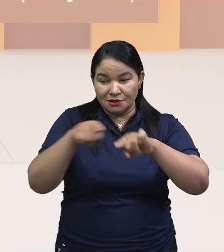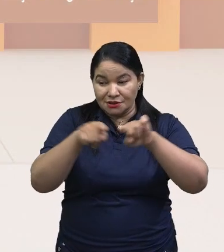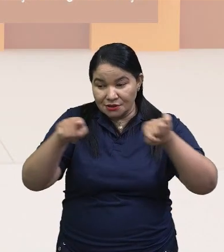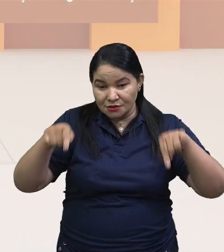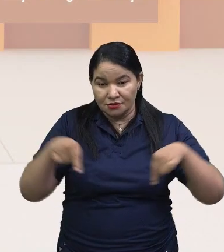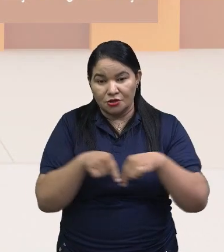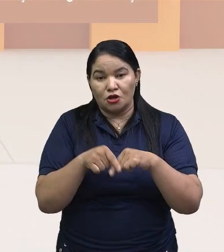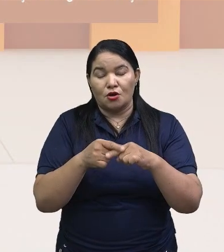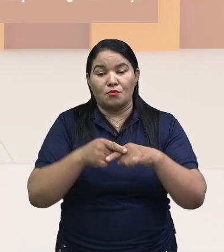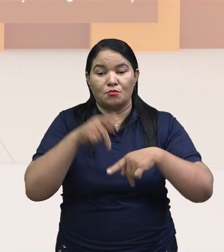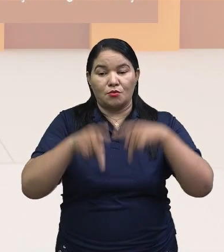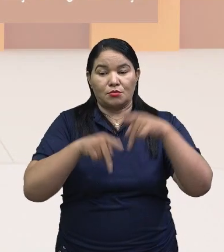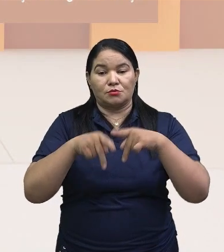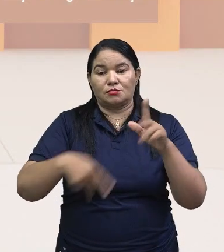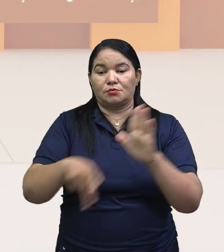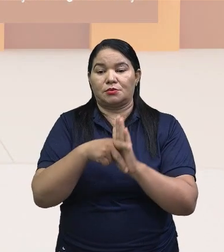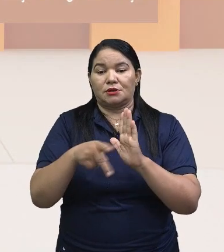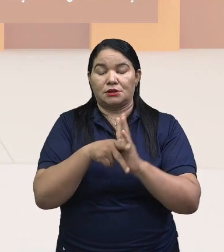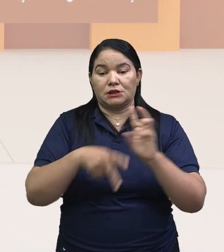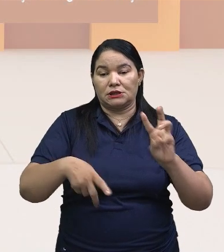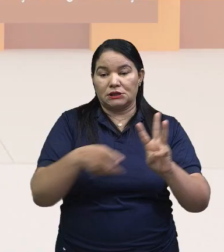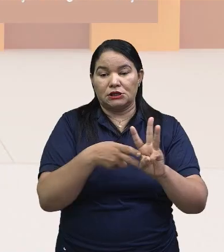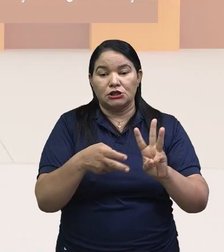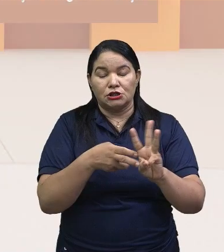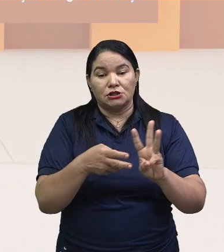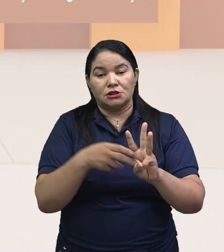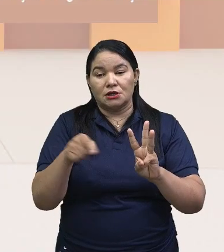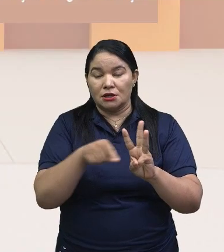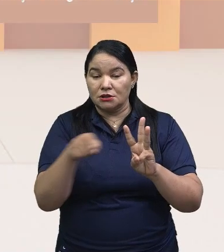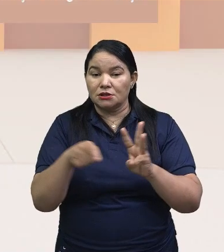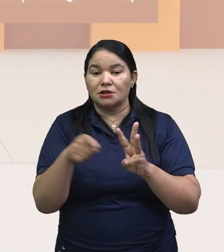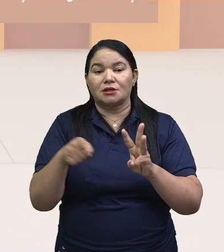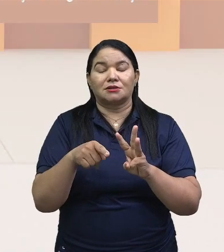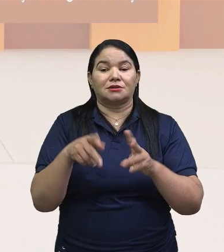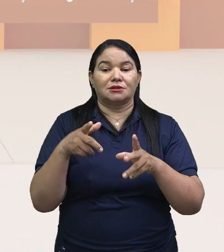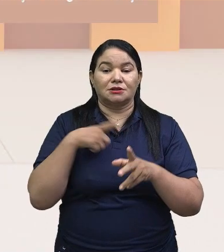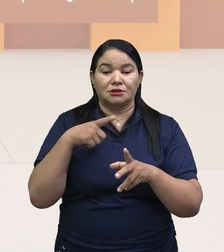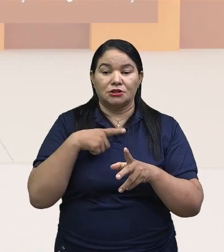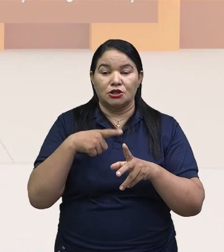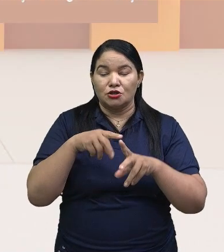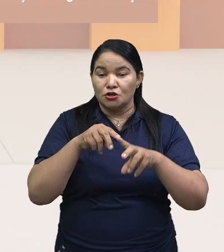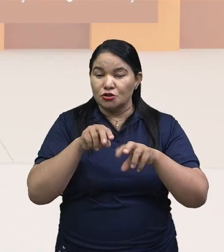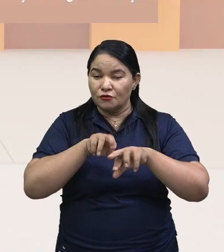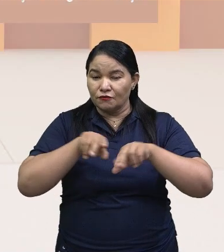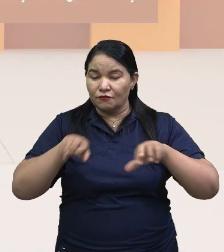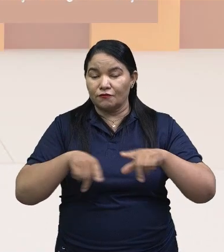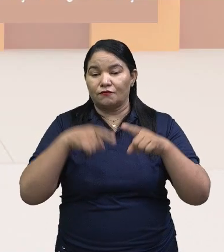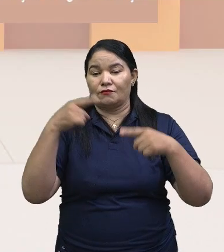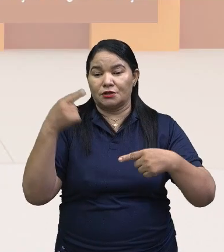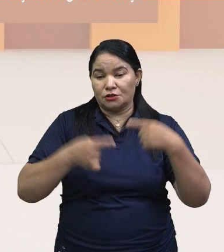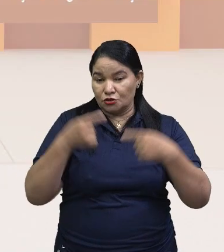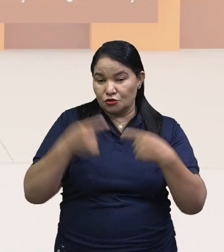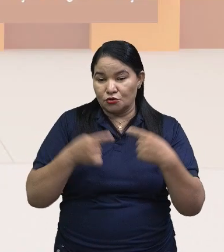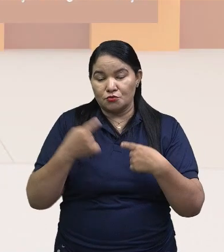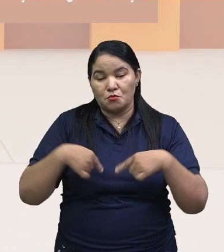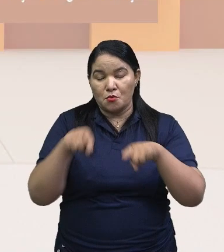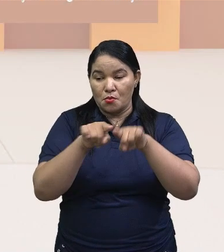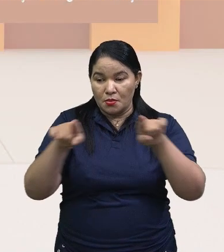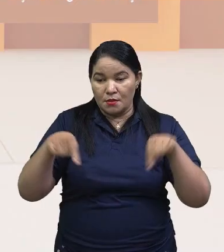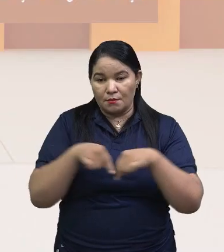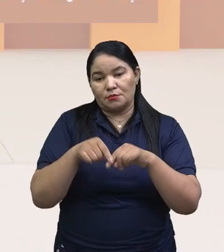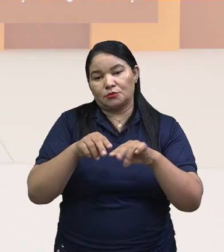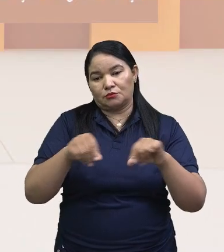das populações indígenas, elas são palcos principal dessas disputas por terras. E aí a